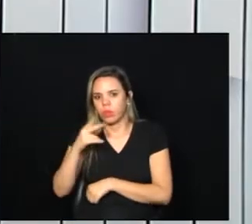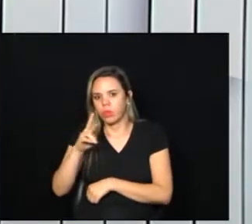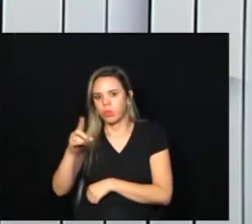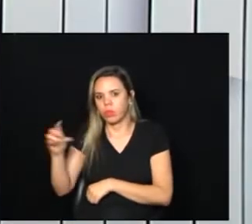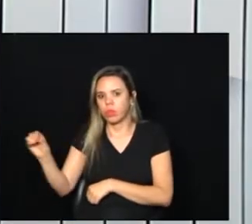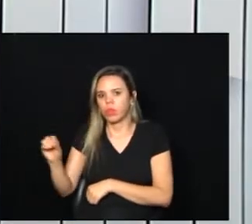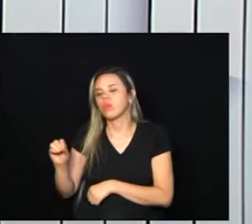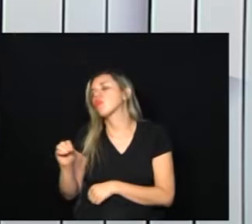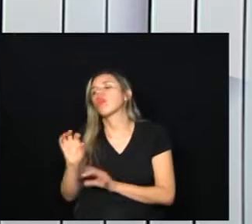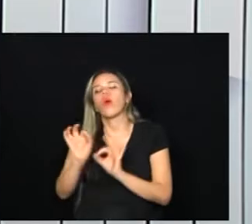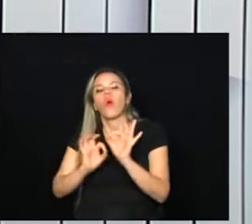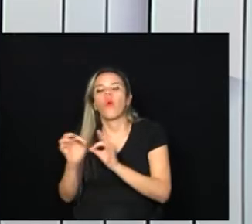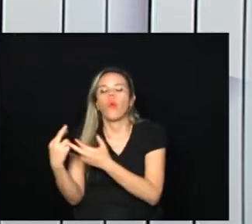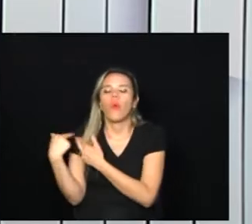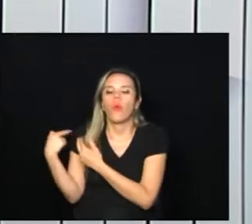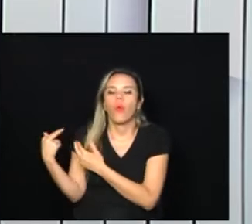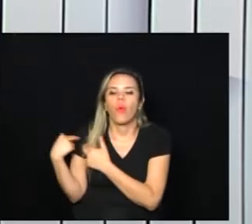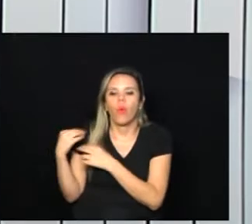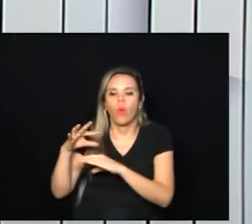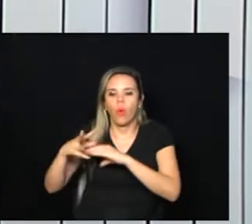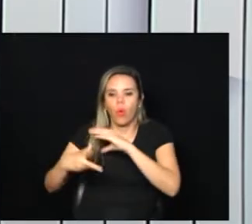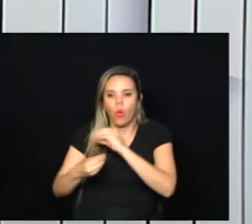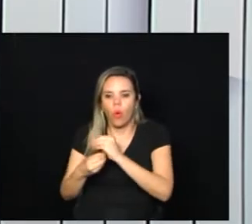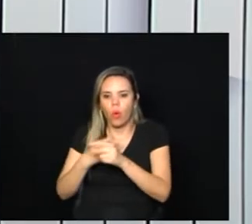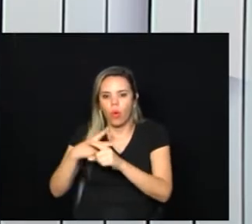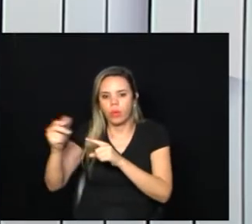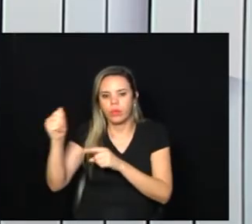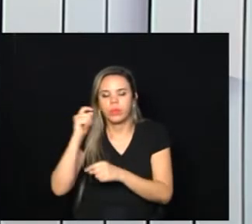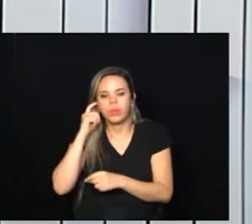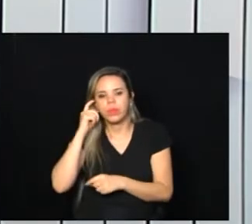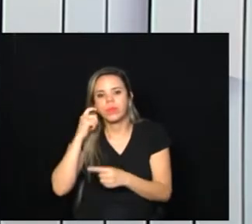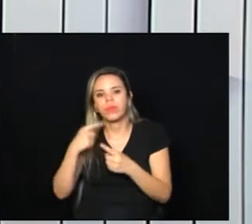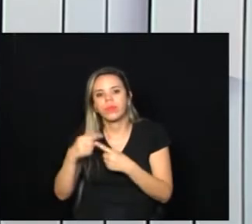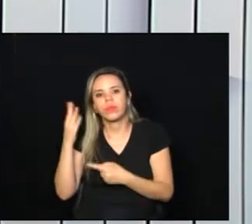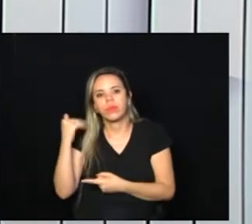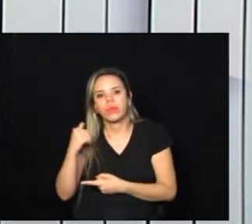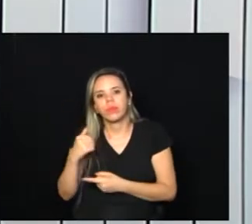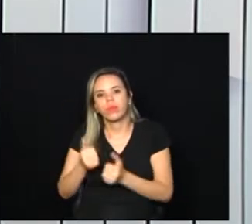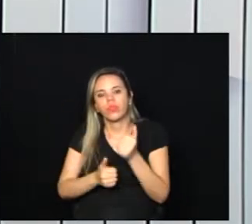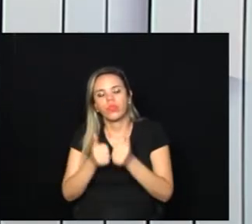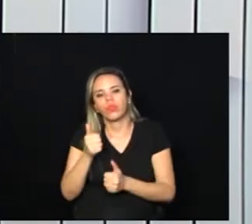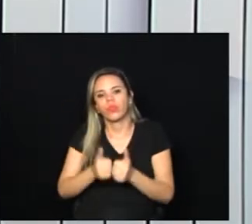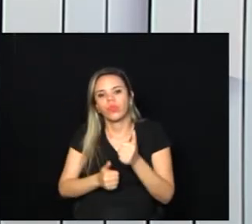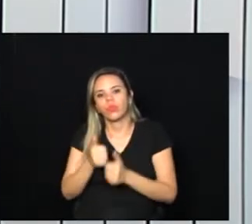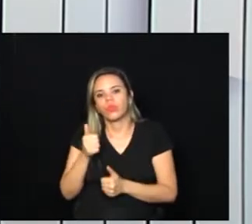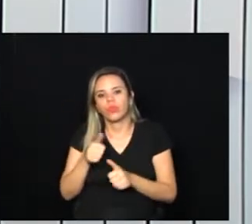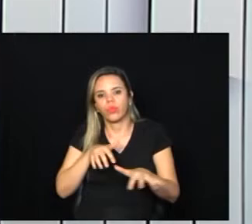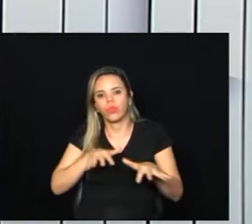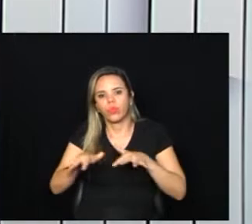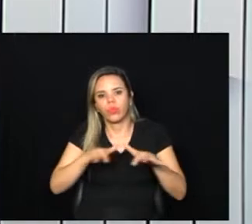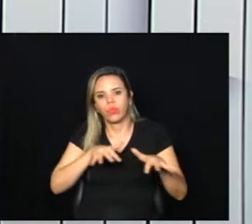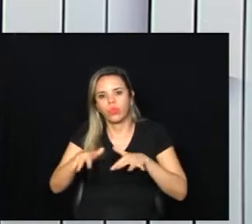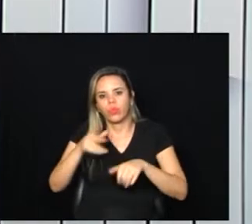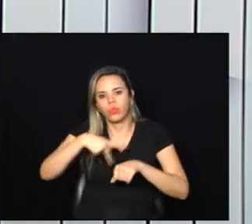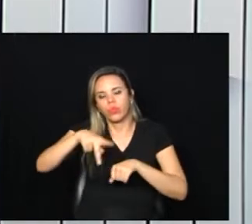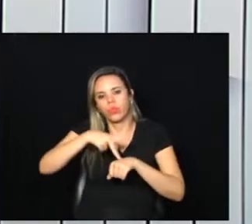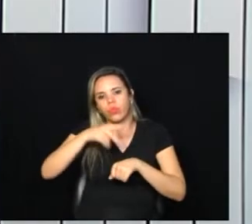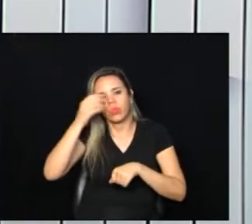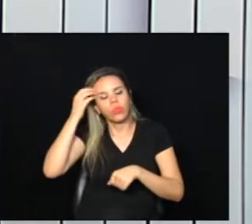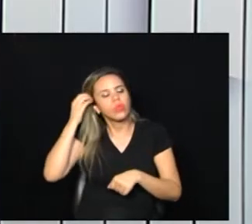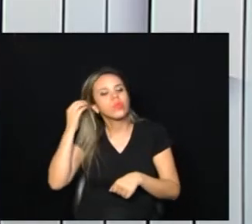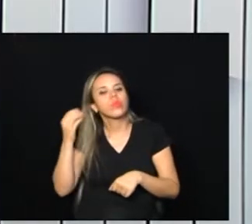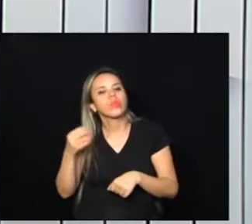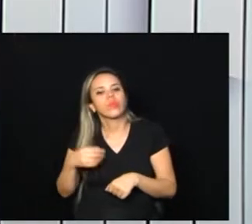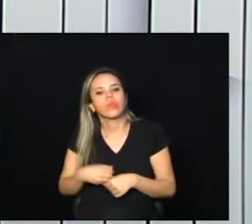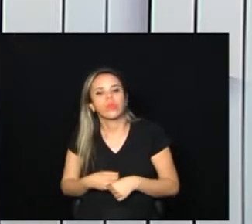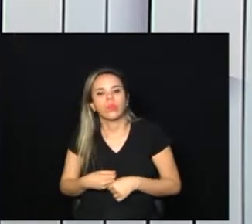Ricardo, que é o organizador da Copa dos Campeões, porque a gente sabe que o futebol, ele movimenta o país, ele mexe